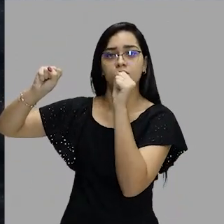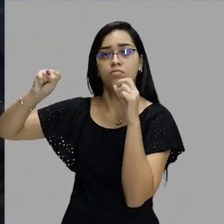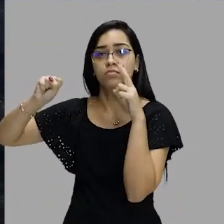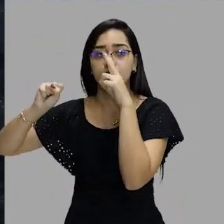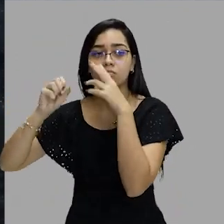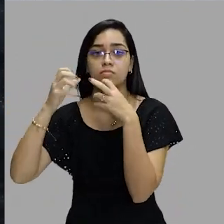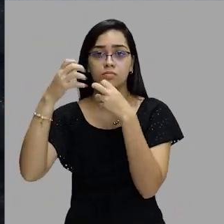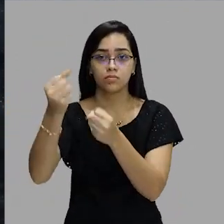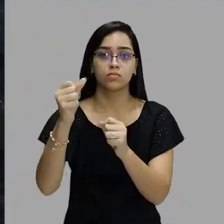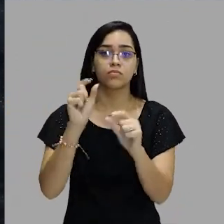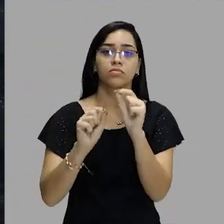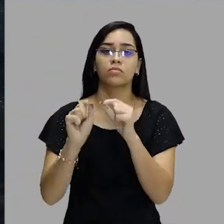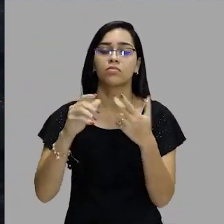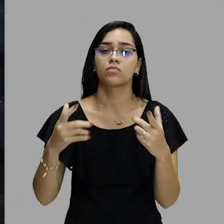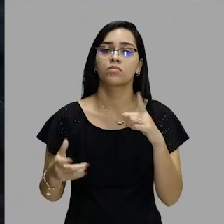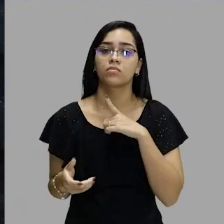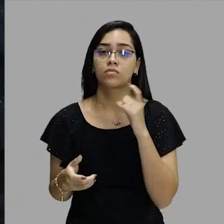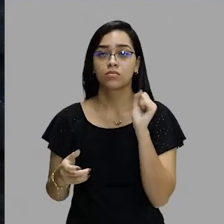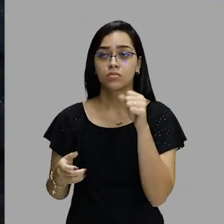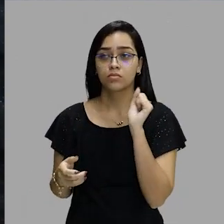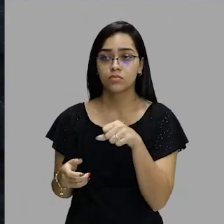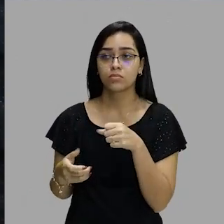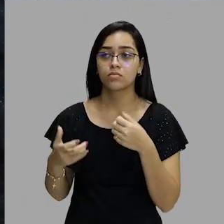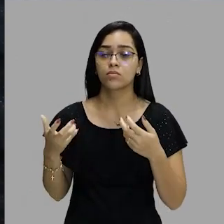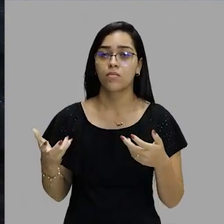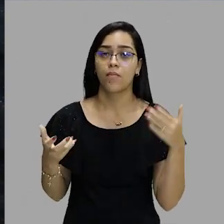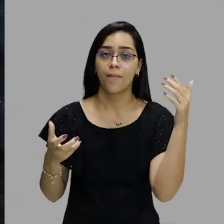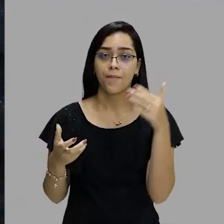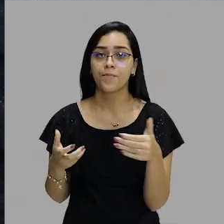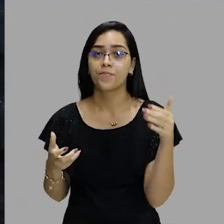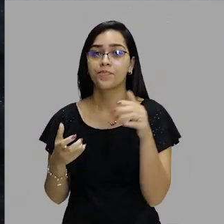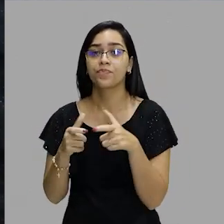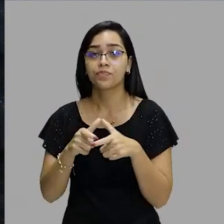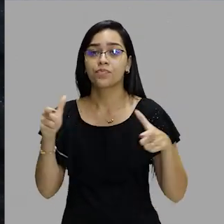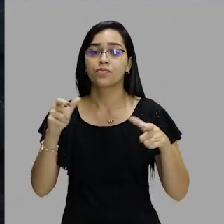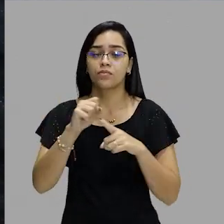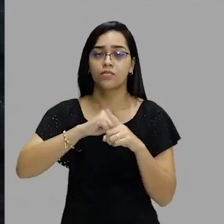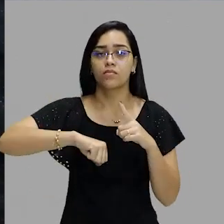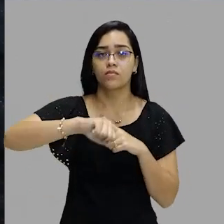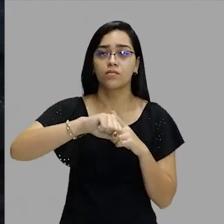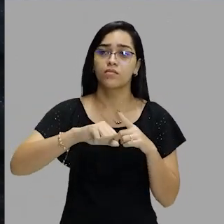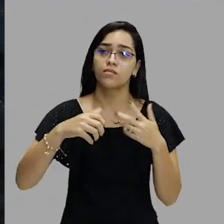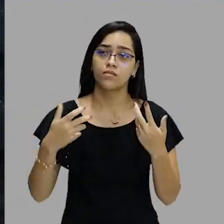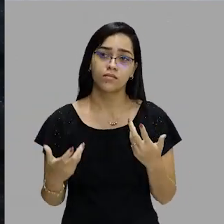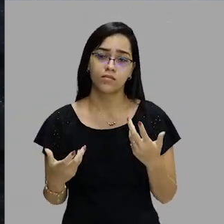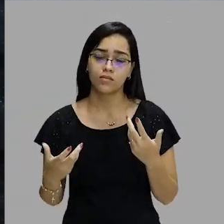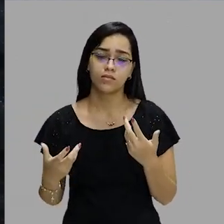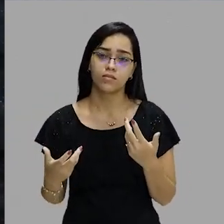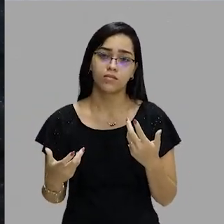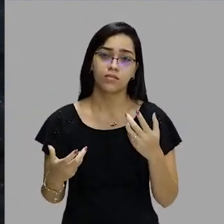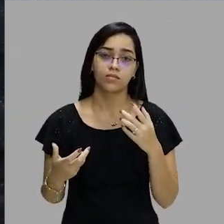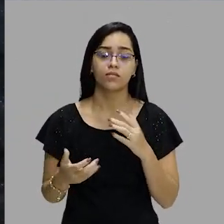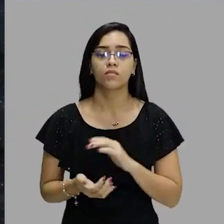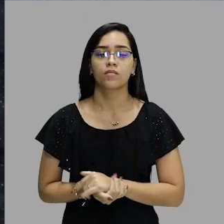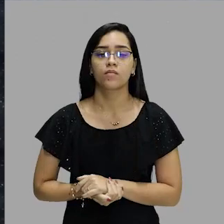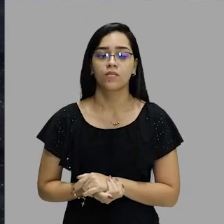força, para ter uma participação bem ativa na sociedade, que é nada mais que